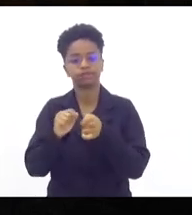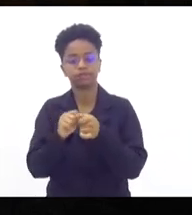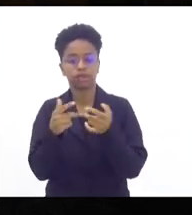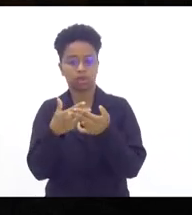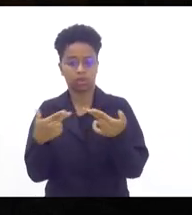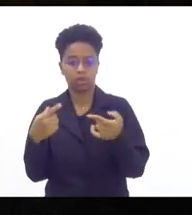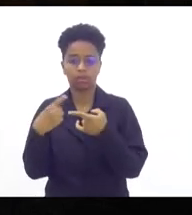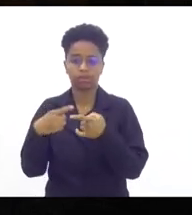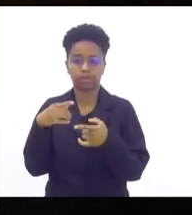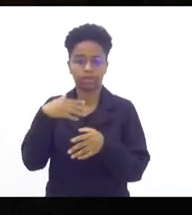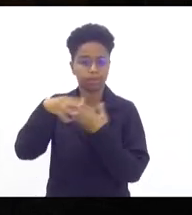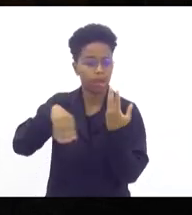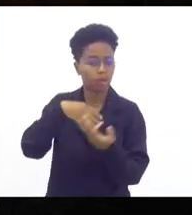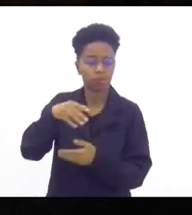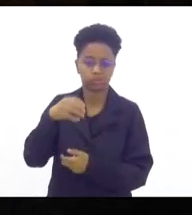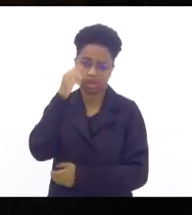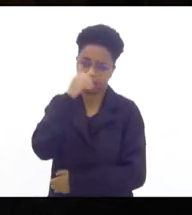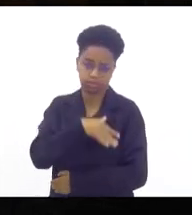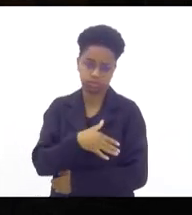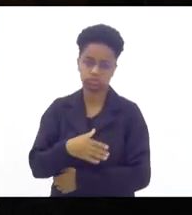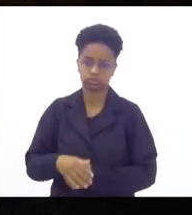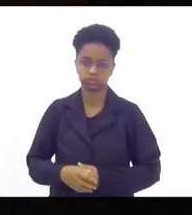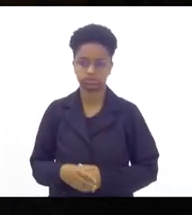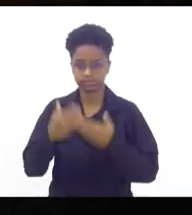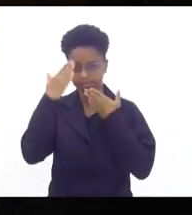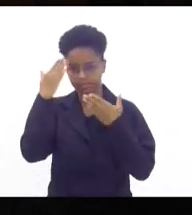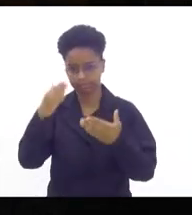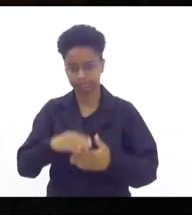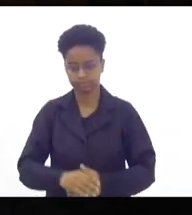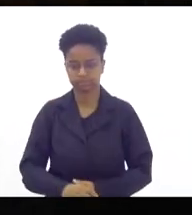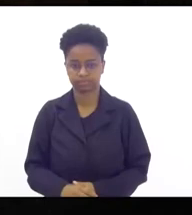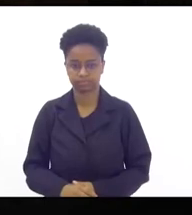é isso que eu tenho no momento Tá bom muito obrigado